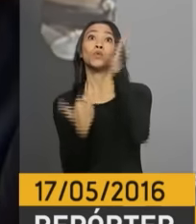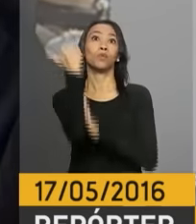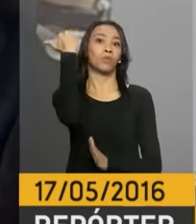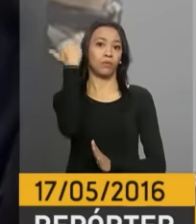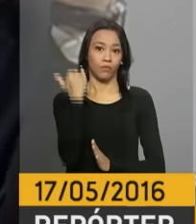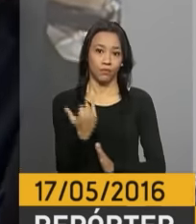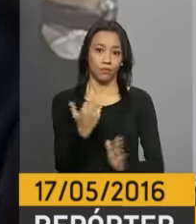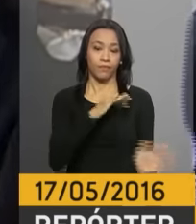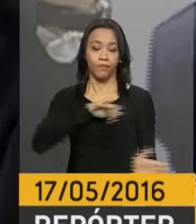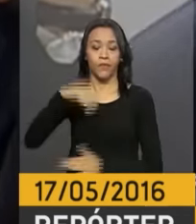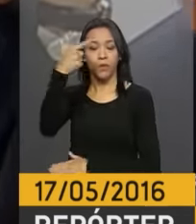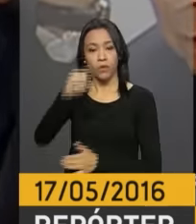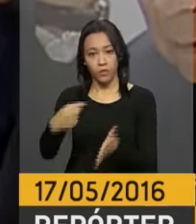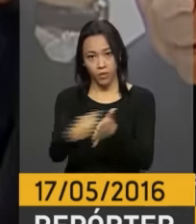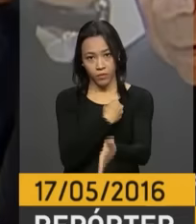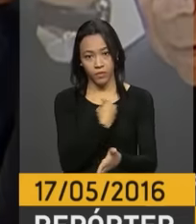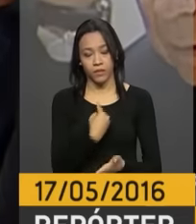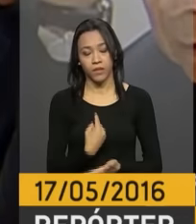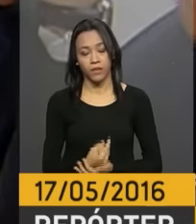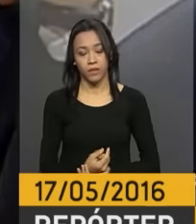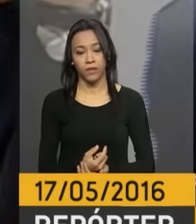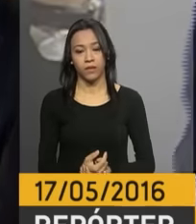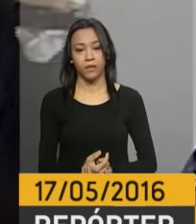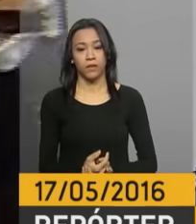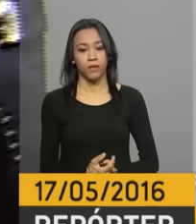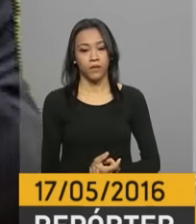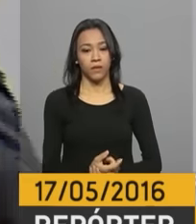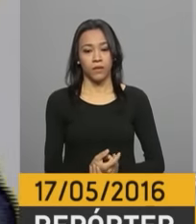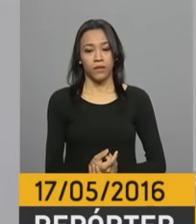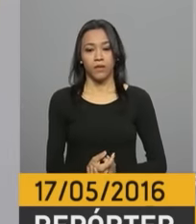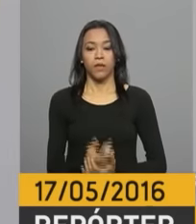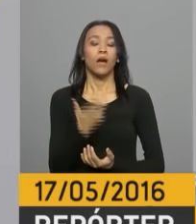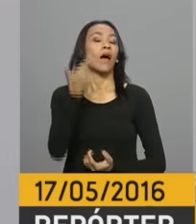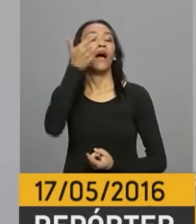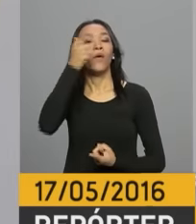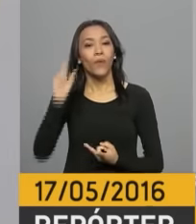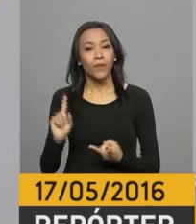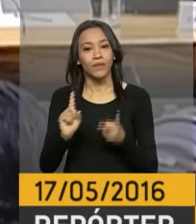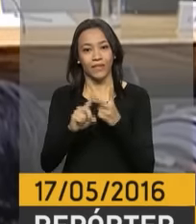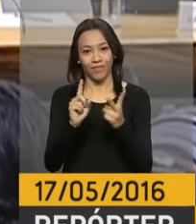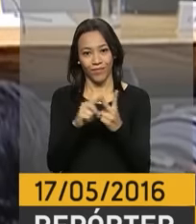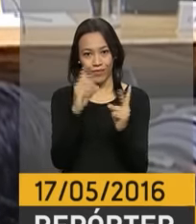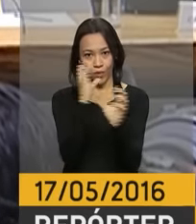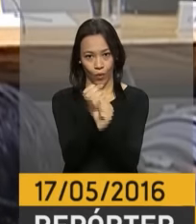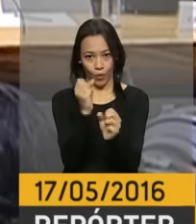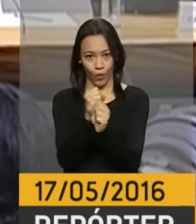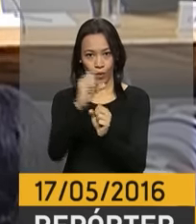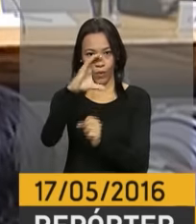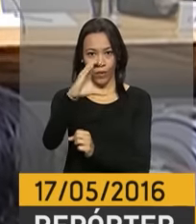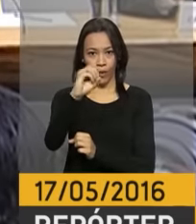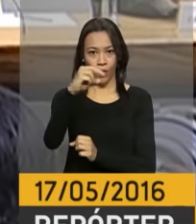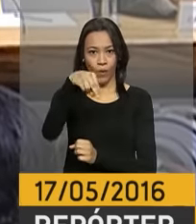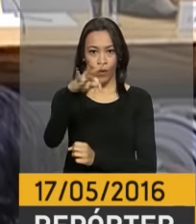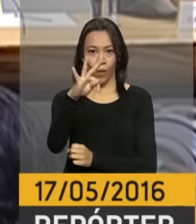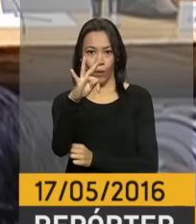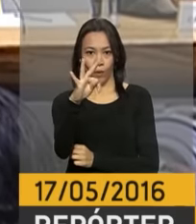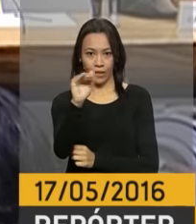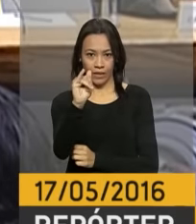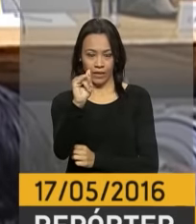Outra pergunta? Sim, ministro. Assim, as contas públicas. Olha, nós